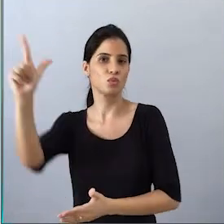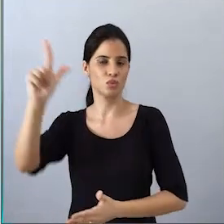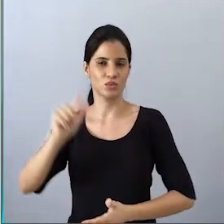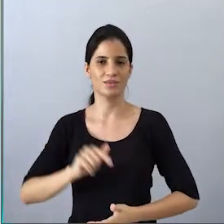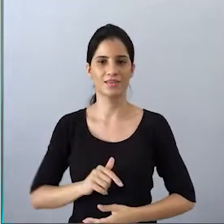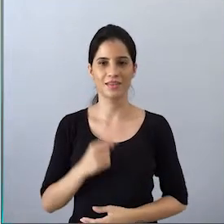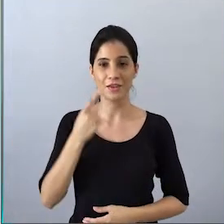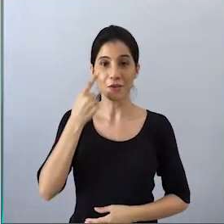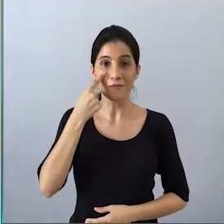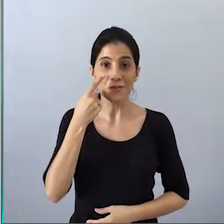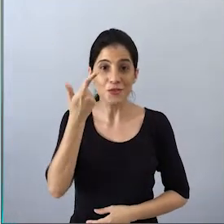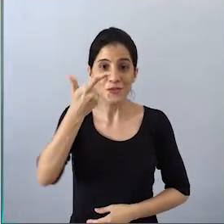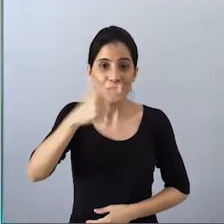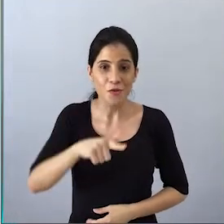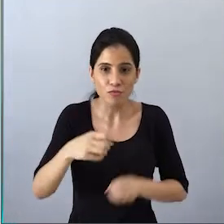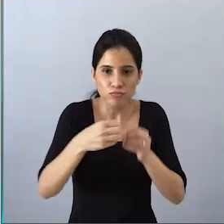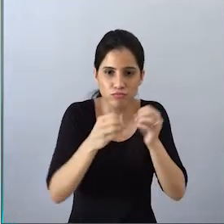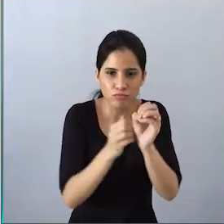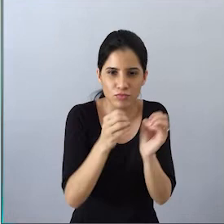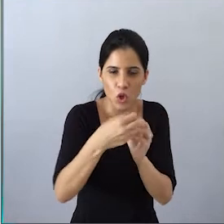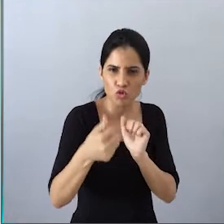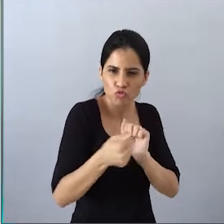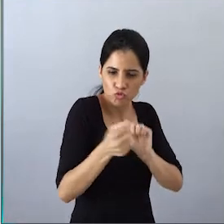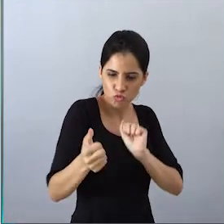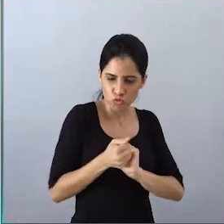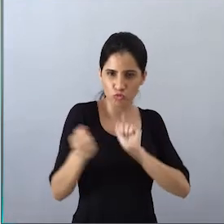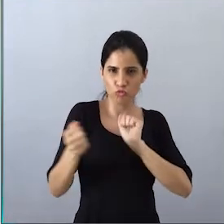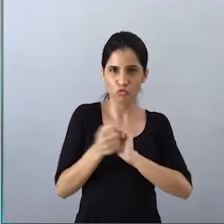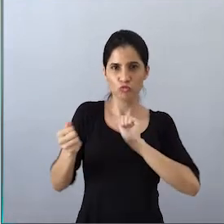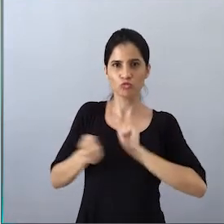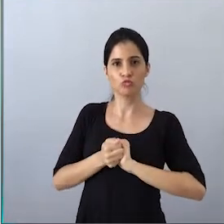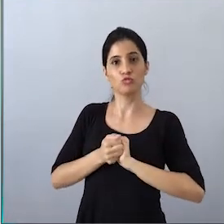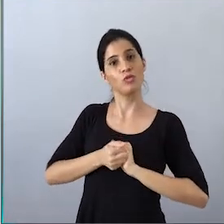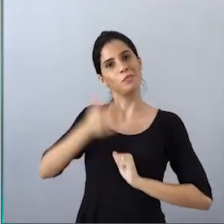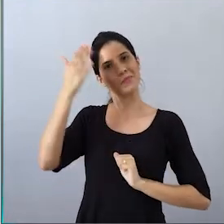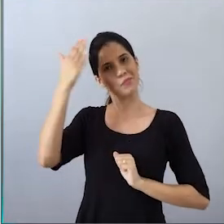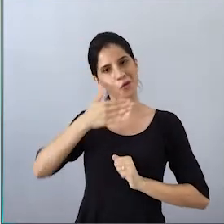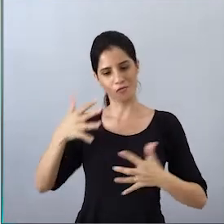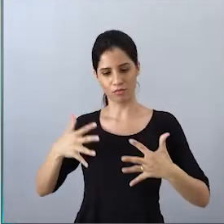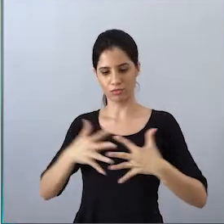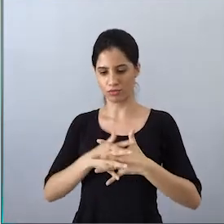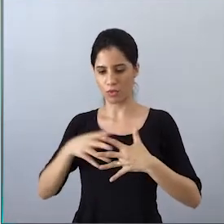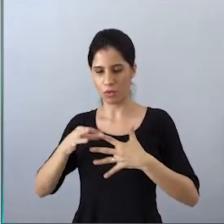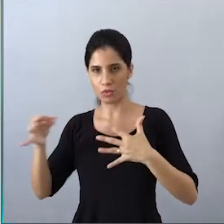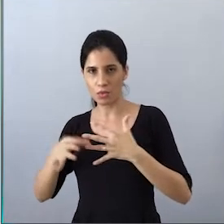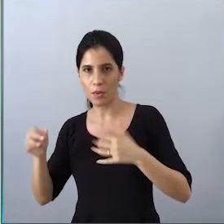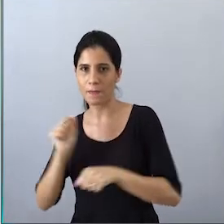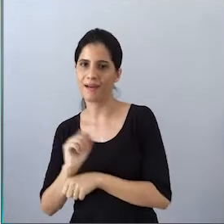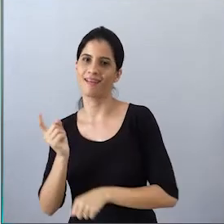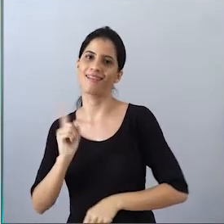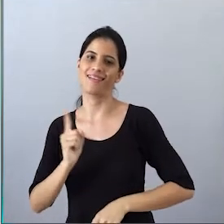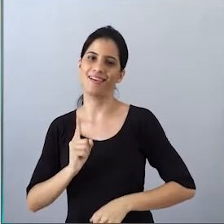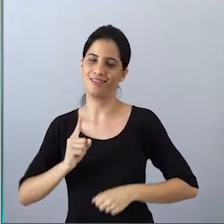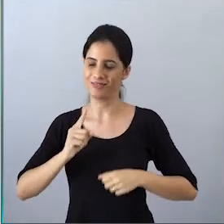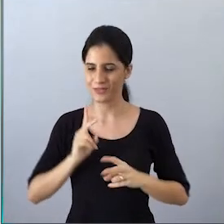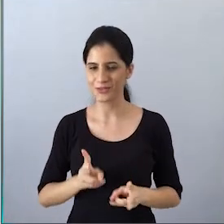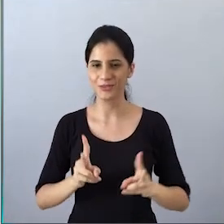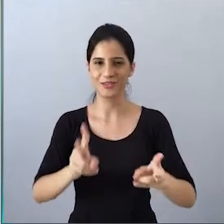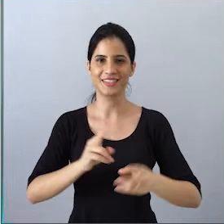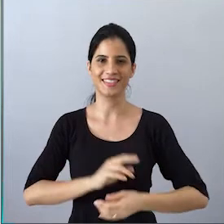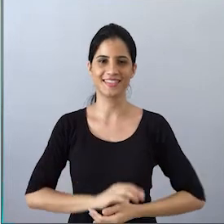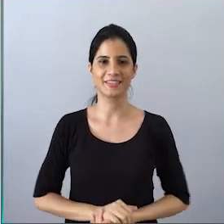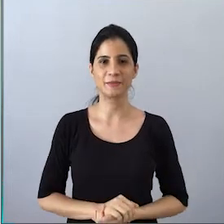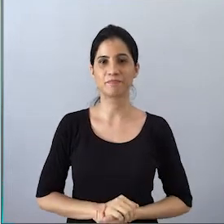espaço entre as células, o que reforça a característica do epitélio de revestimento ser ininterrupto. De acordo com a sua distribuição